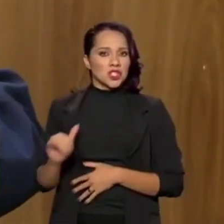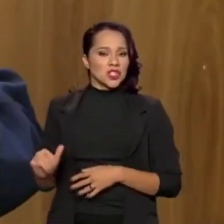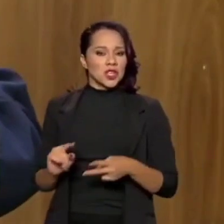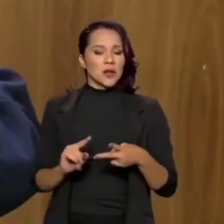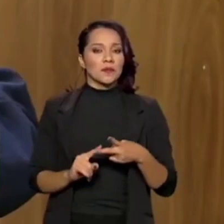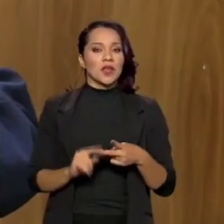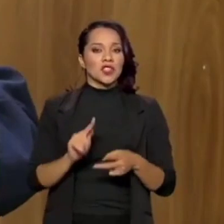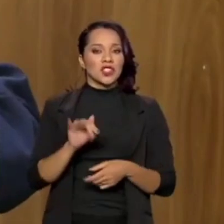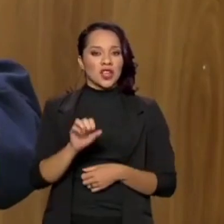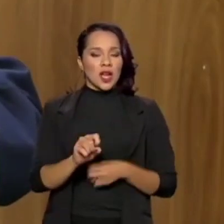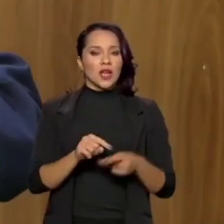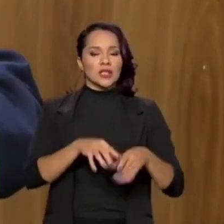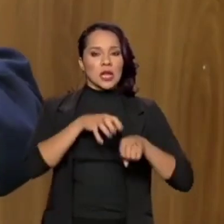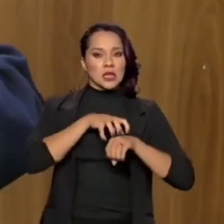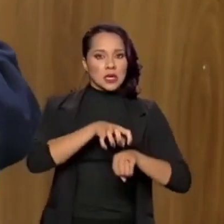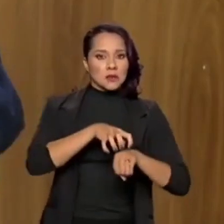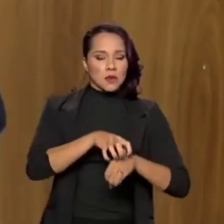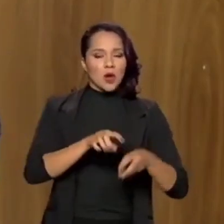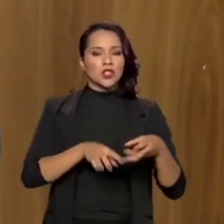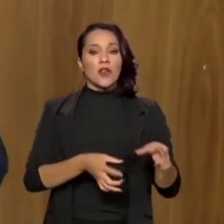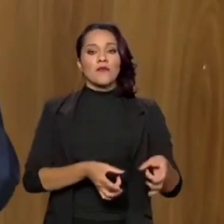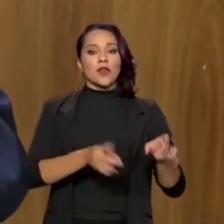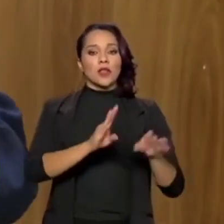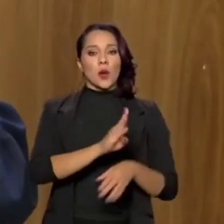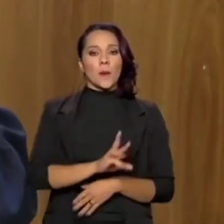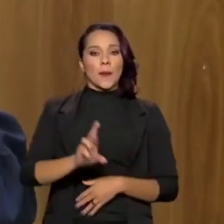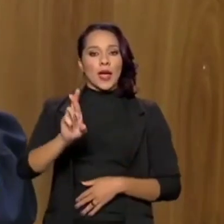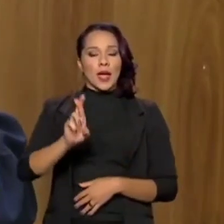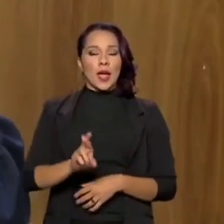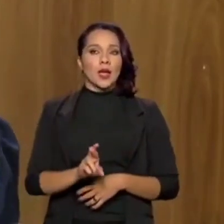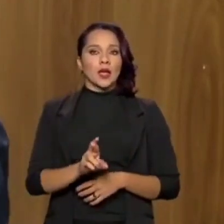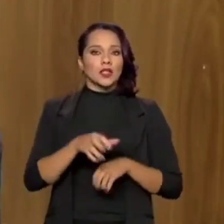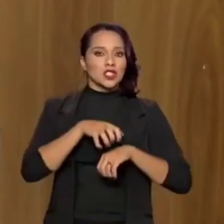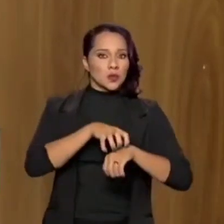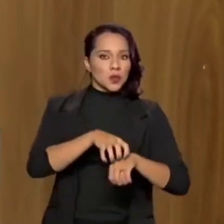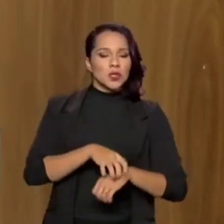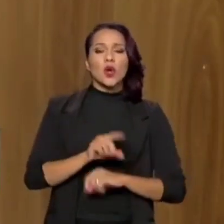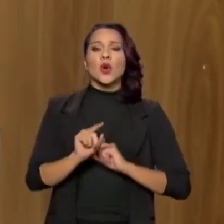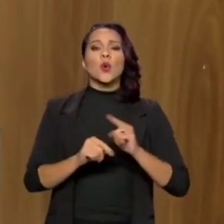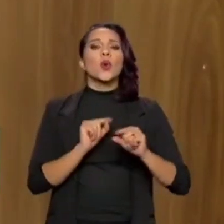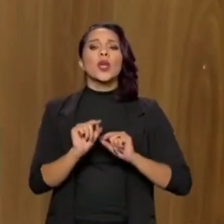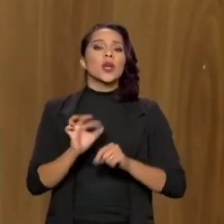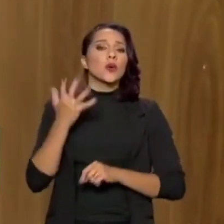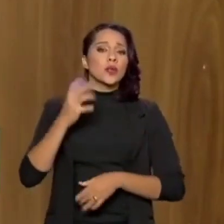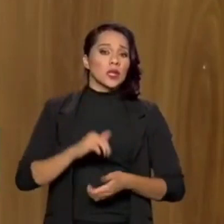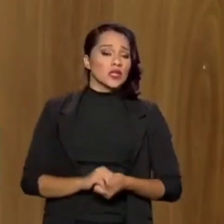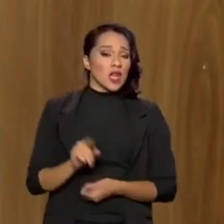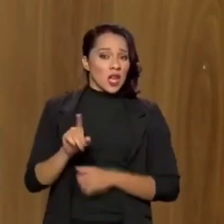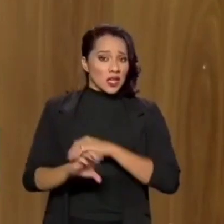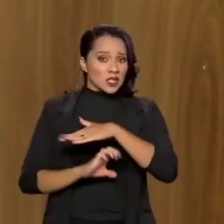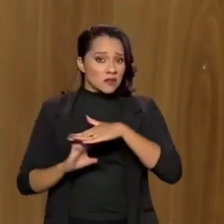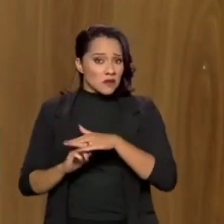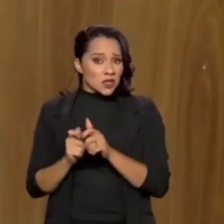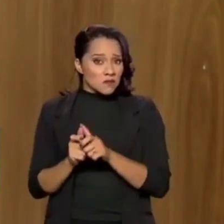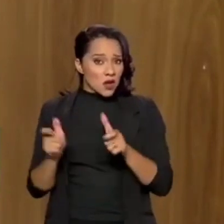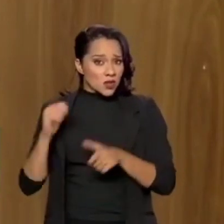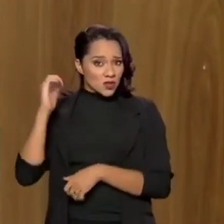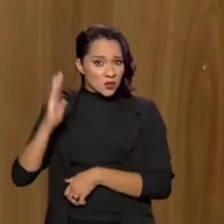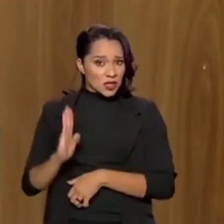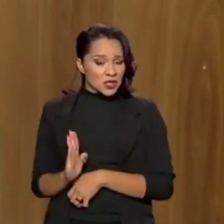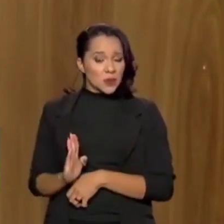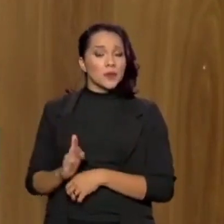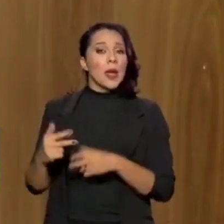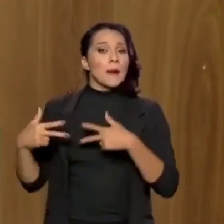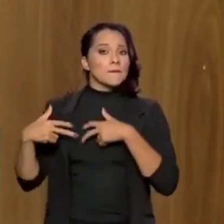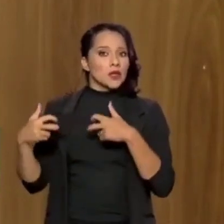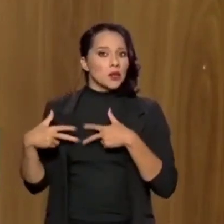de gás, de transporte de gás, vendeu a BR Distribuidora. Porque o que que acontece? Essas grandes empresas brasileiras, a